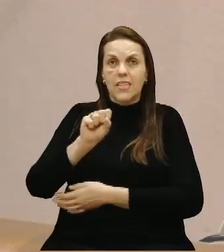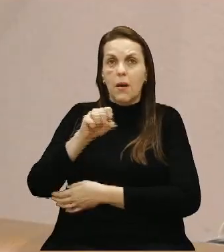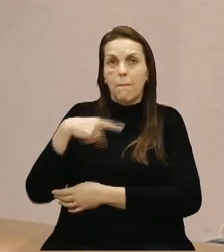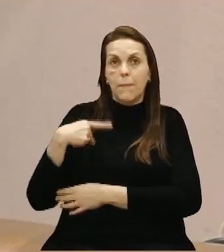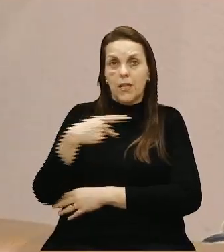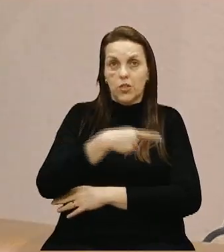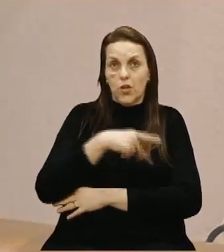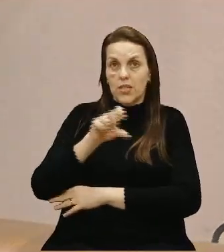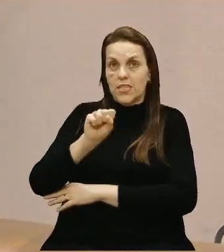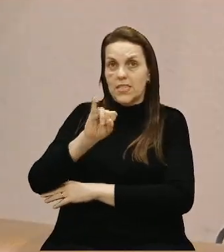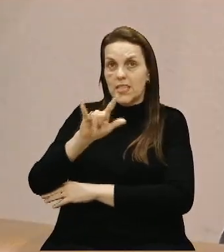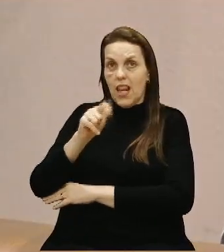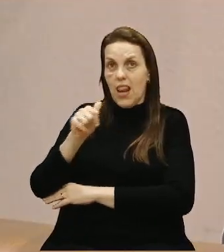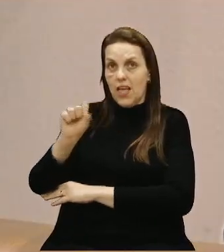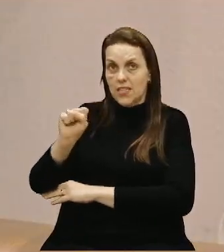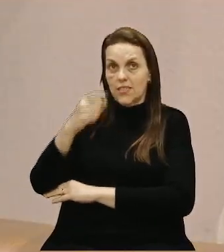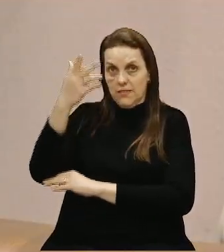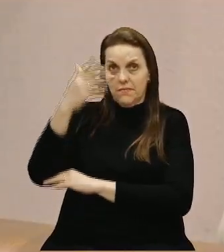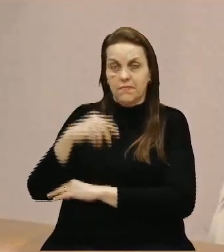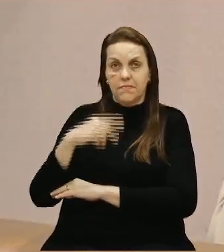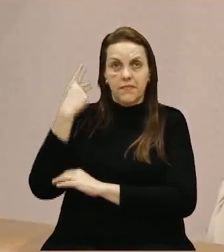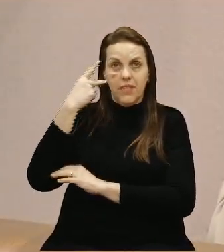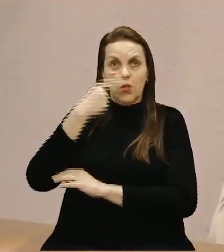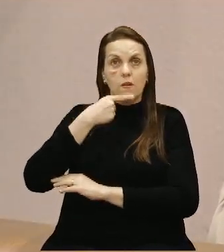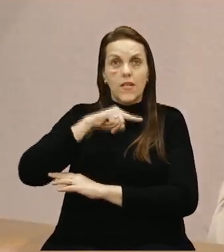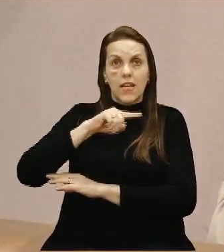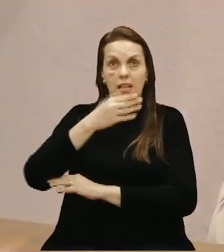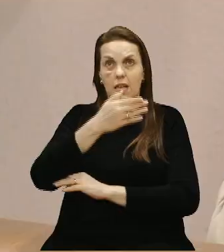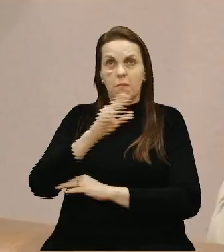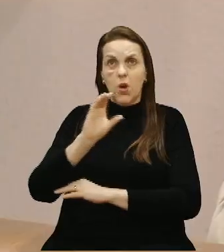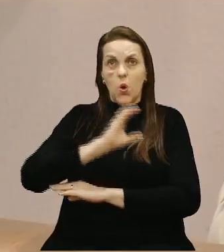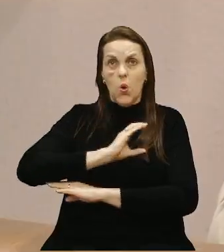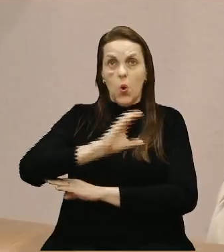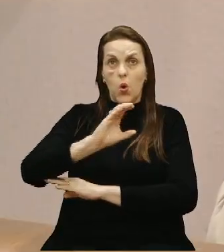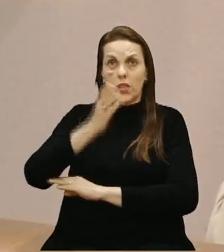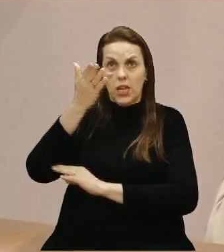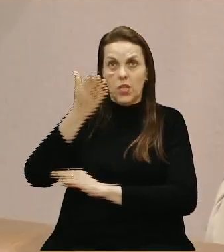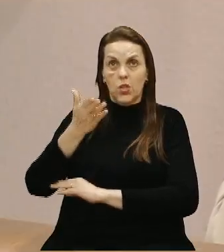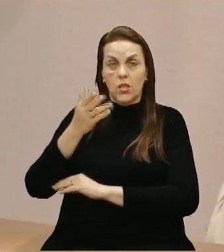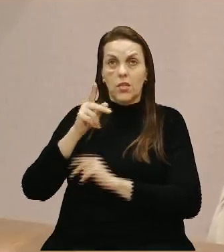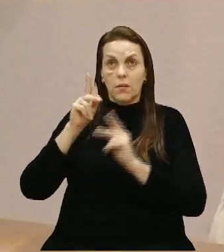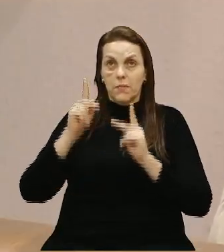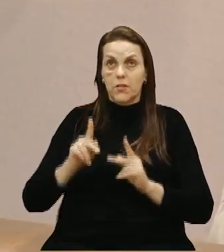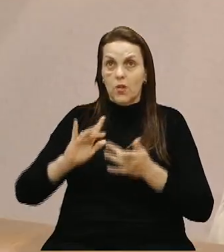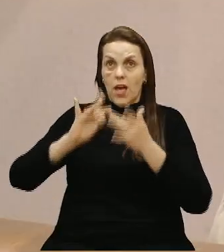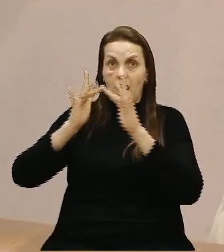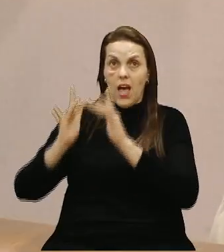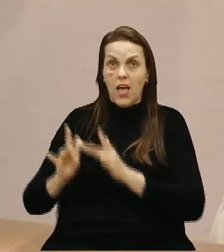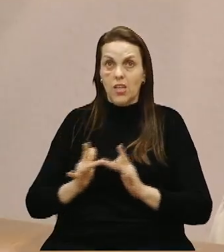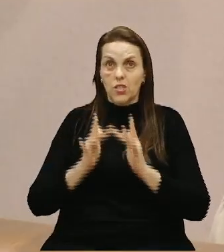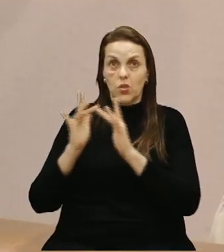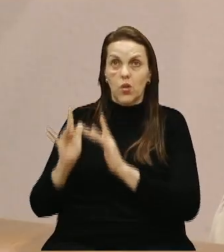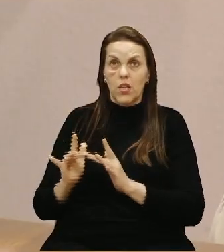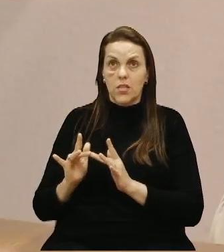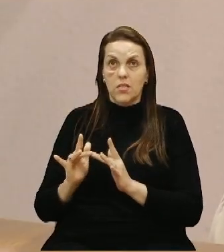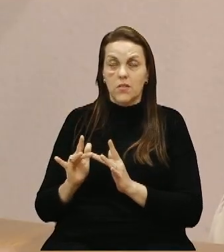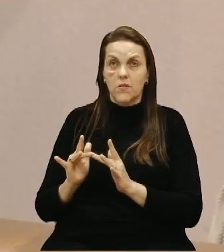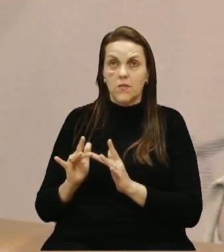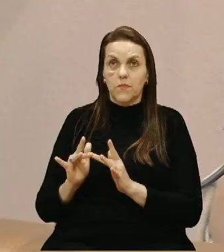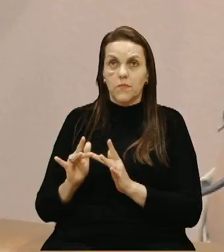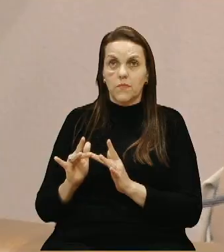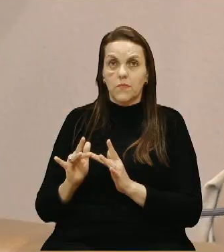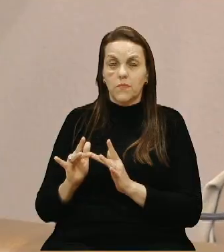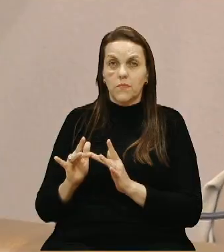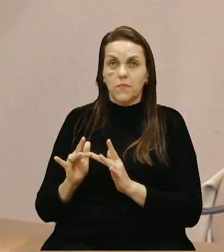pastor do vereador Caleb, sendo um dos coordenadores, uma das pessoas articuladoras. Só um minutinho,